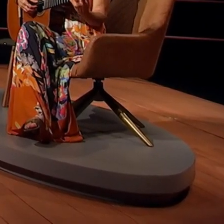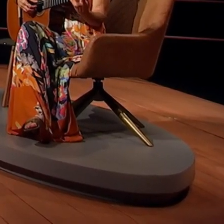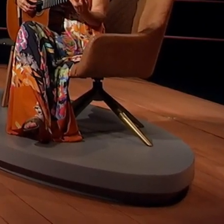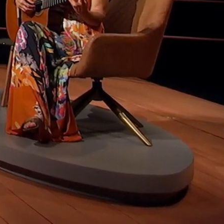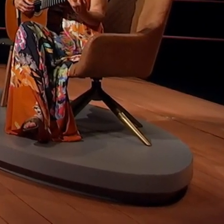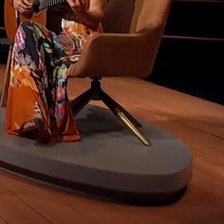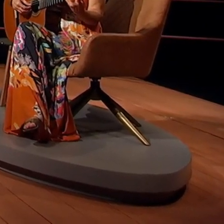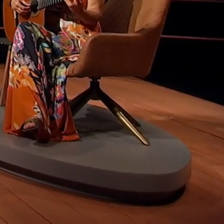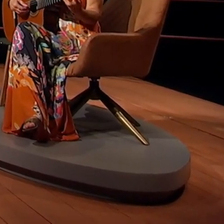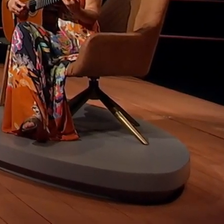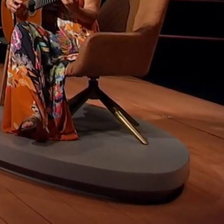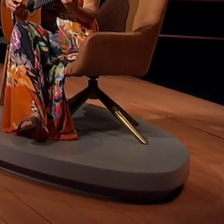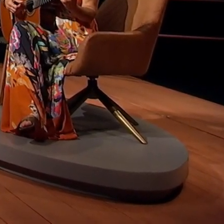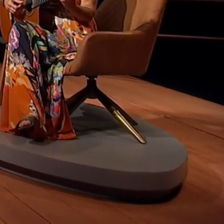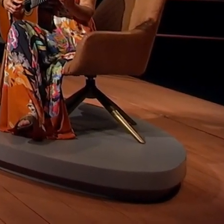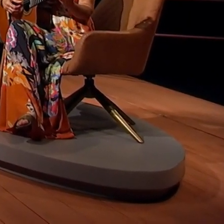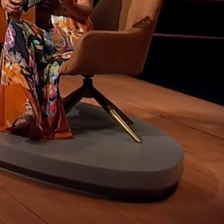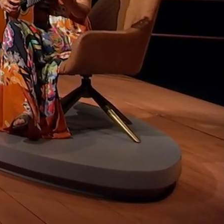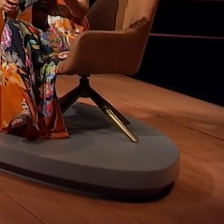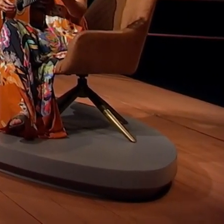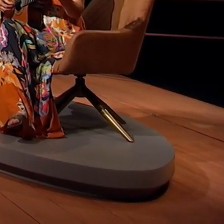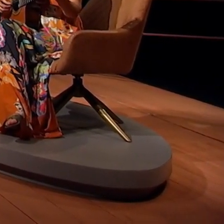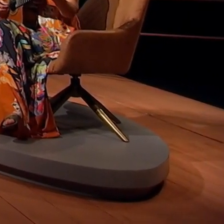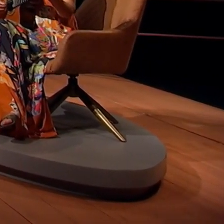que a calma reja